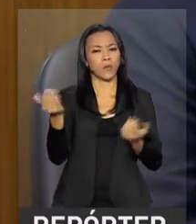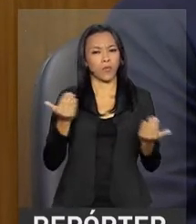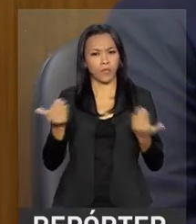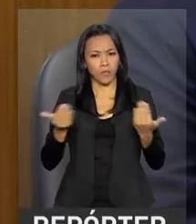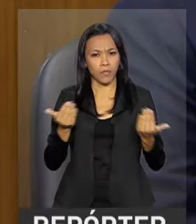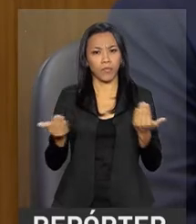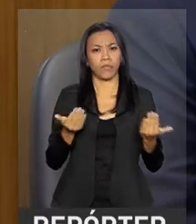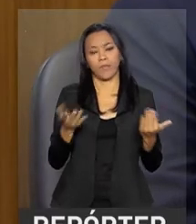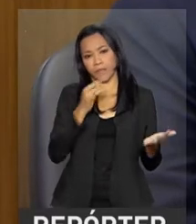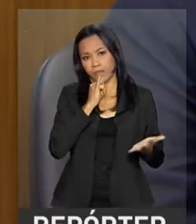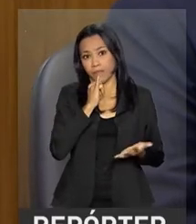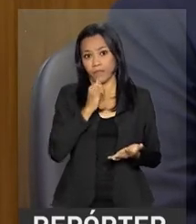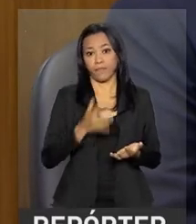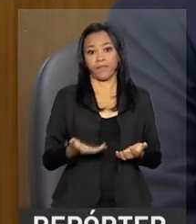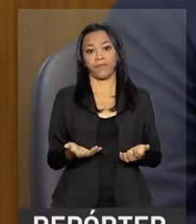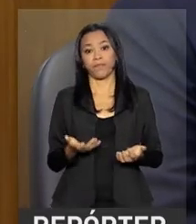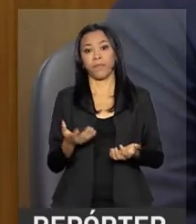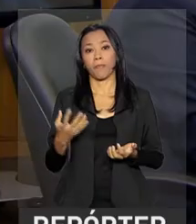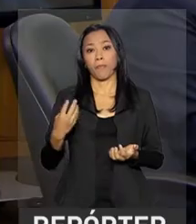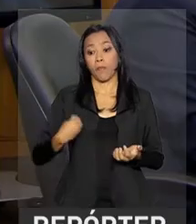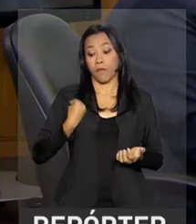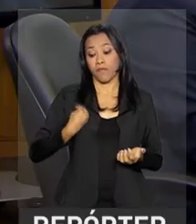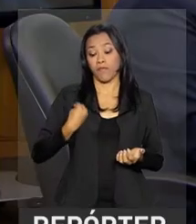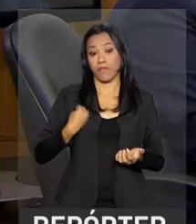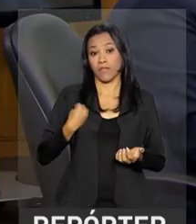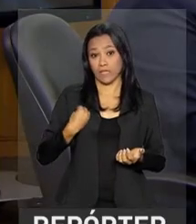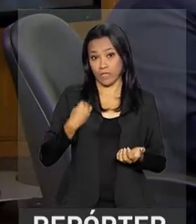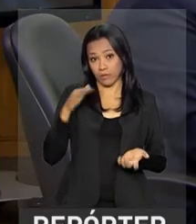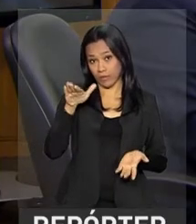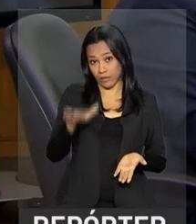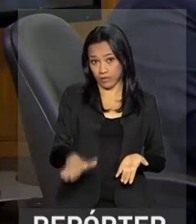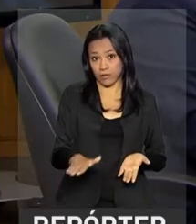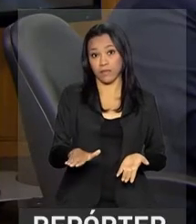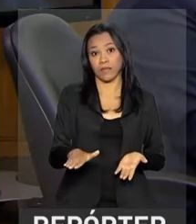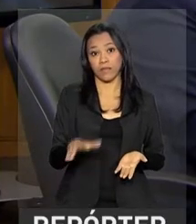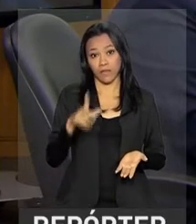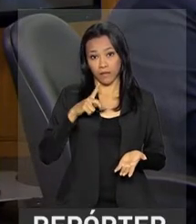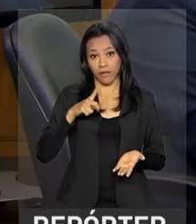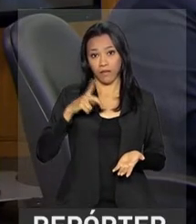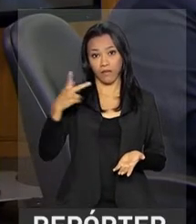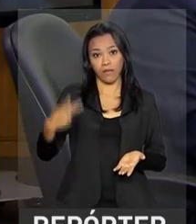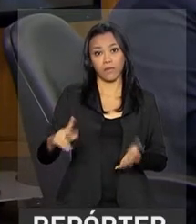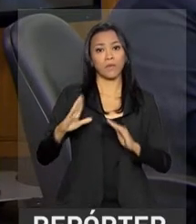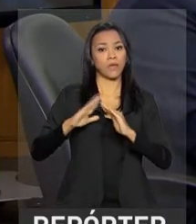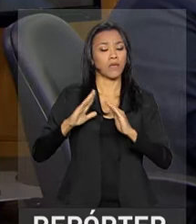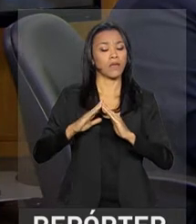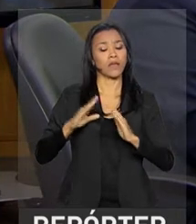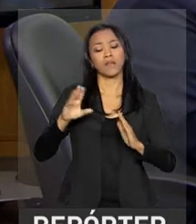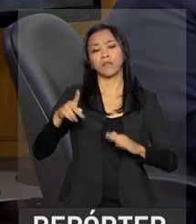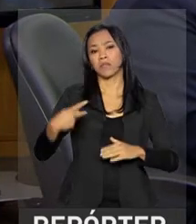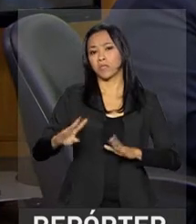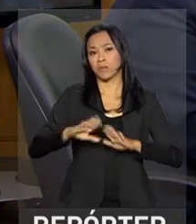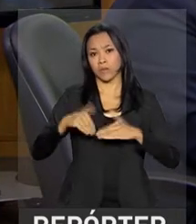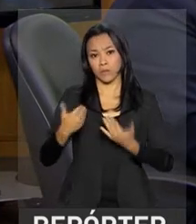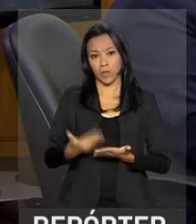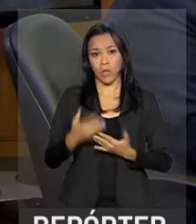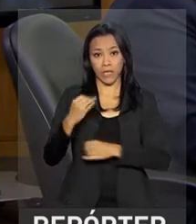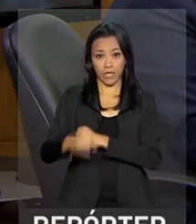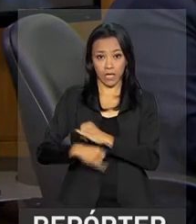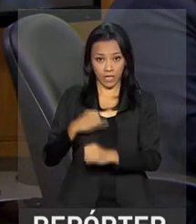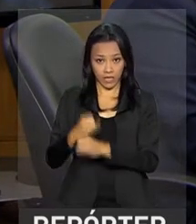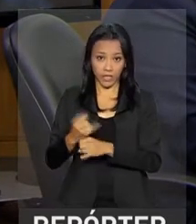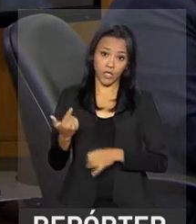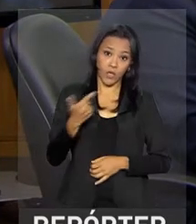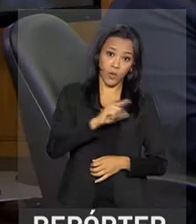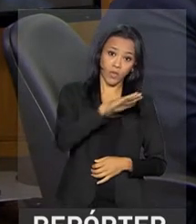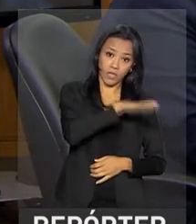por exemplo a vida de uma criança que teve na sua casa na sua escola internet com a vida de uma